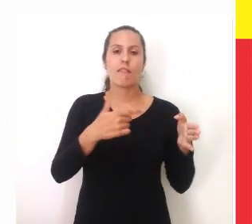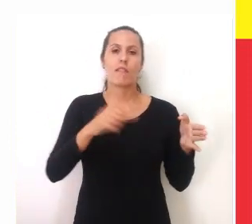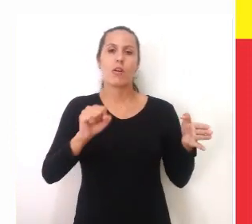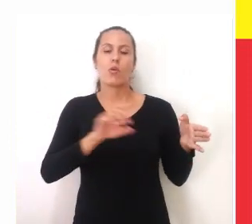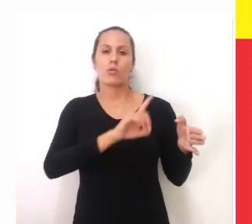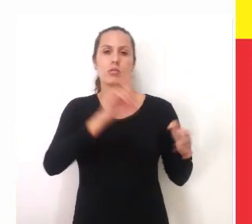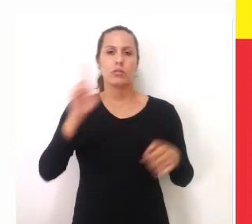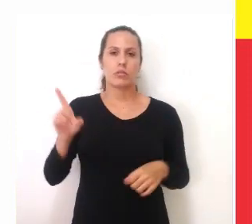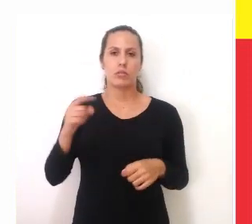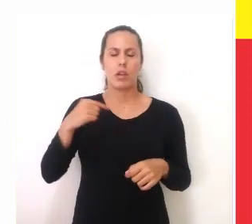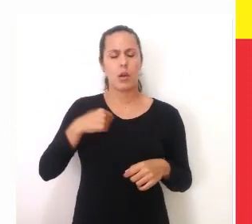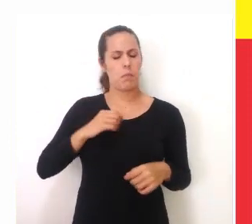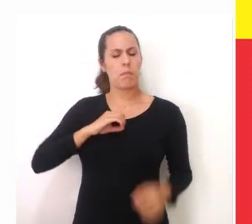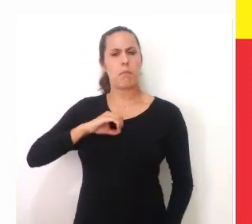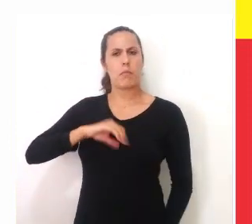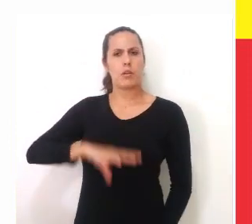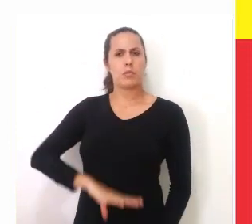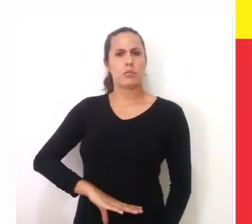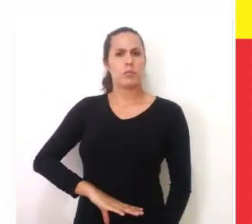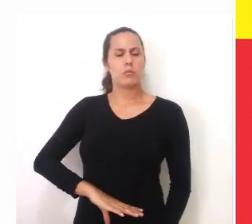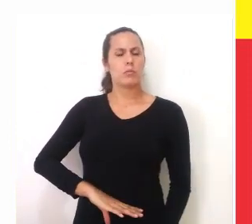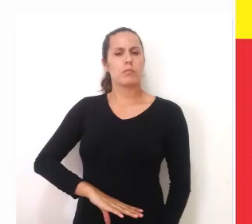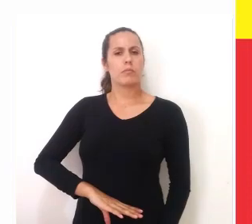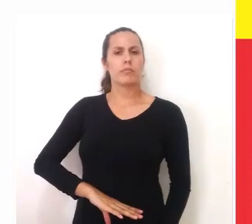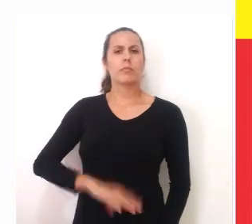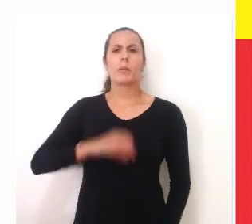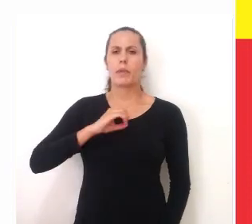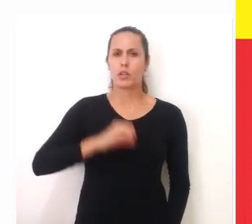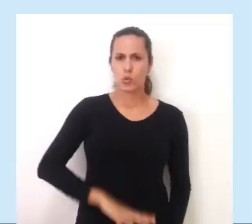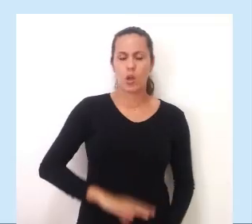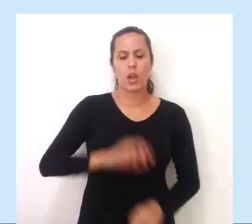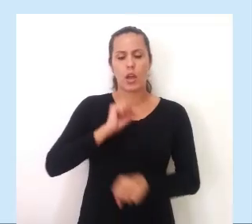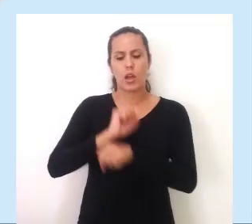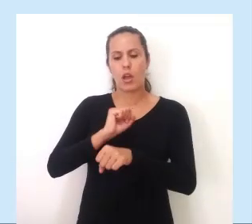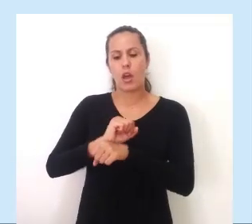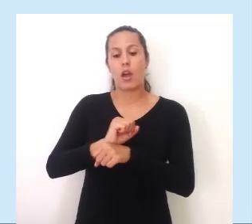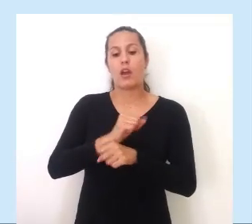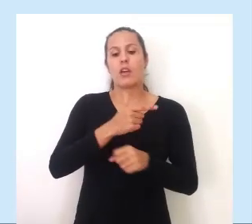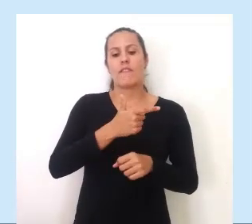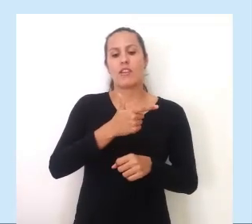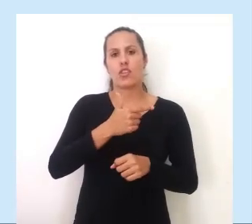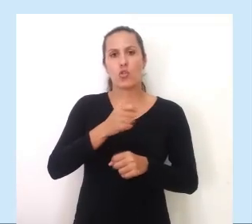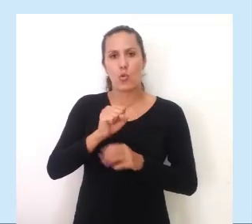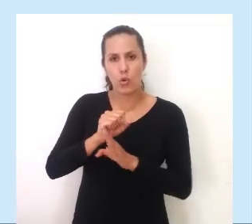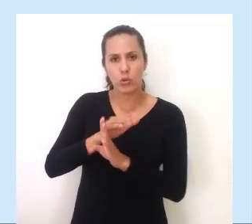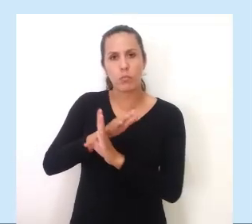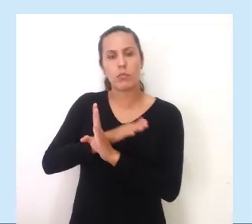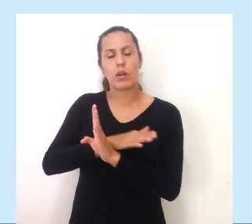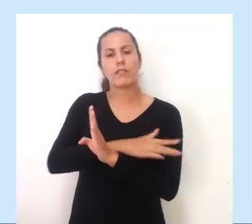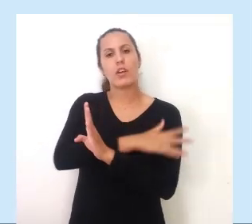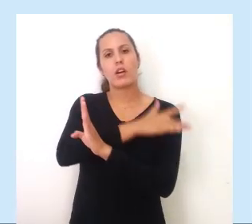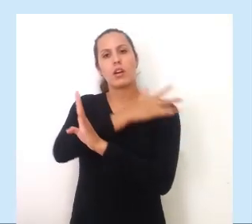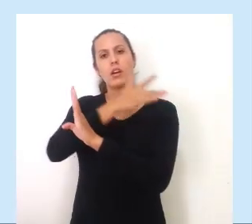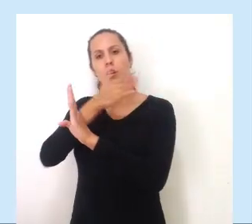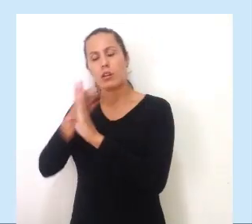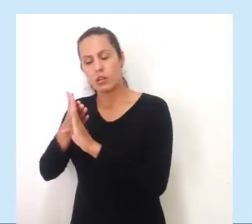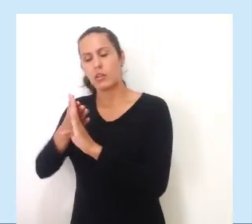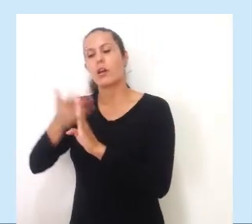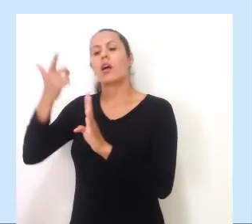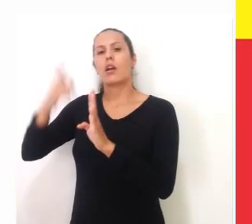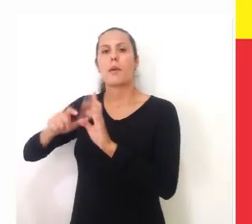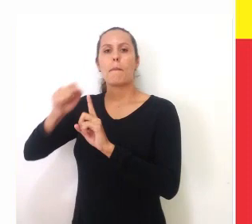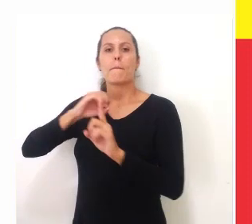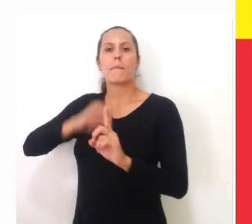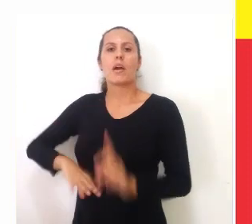28 dias. Menstruei, passei 28 dias, menstruo novamente, ok?